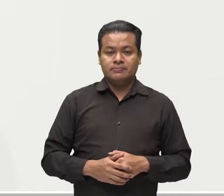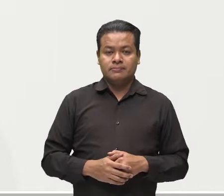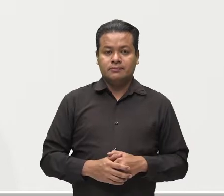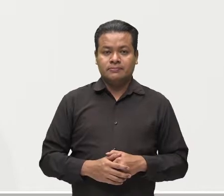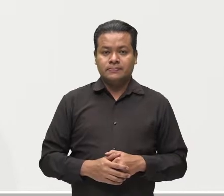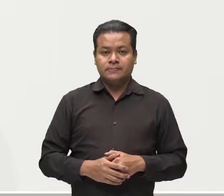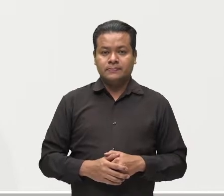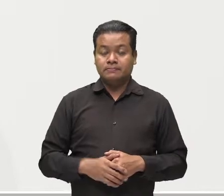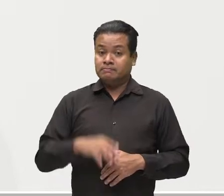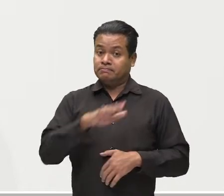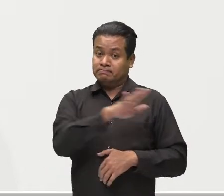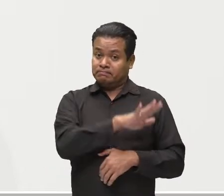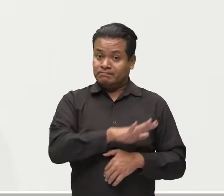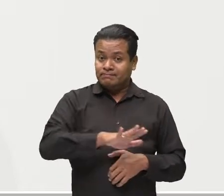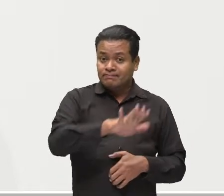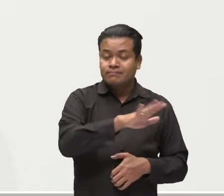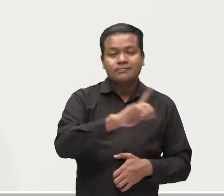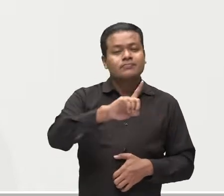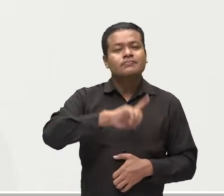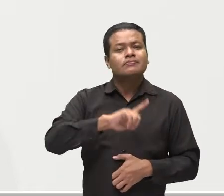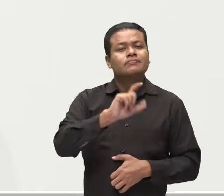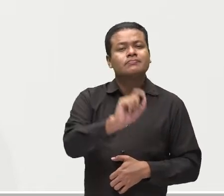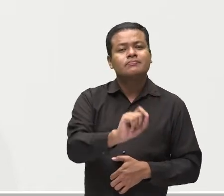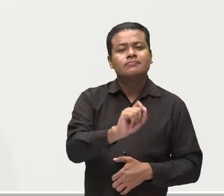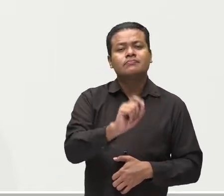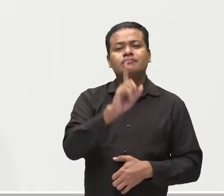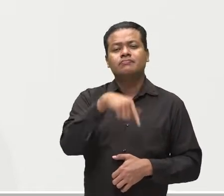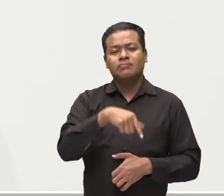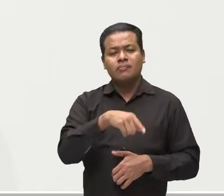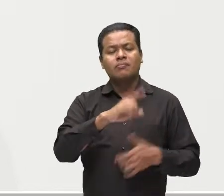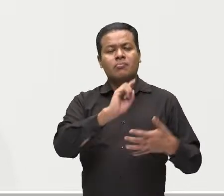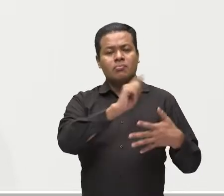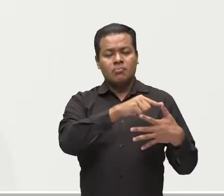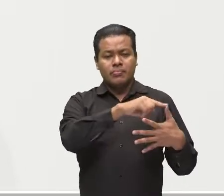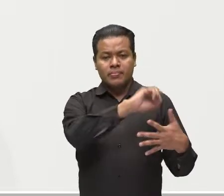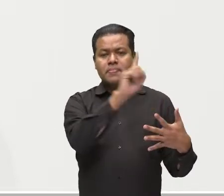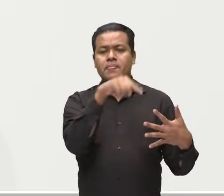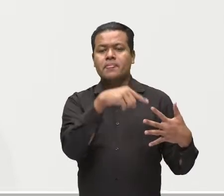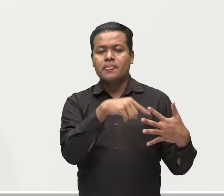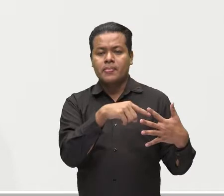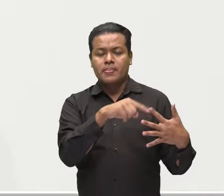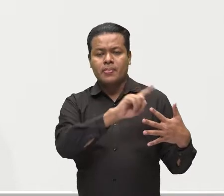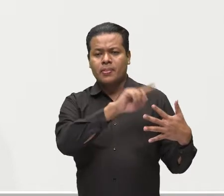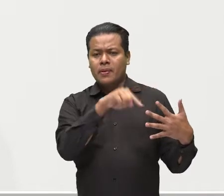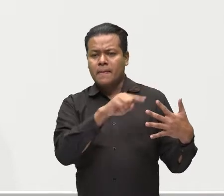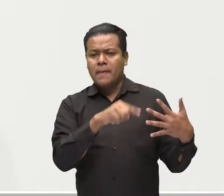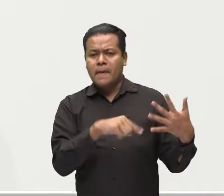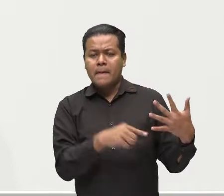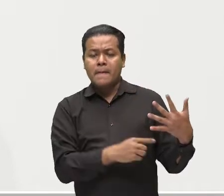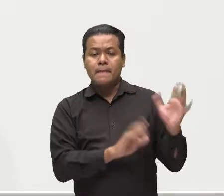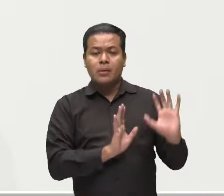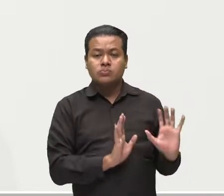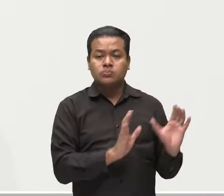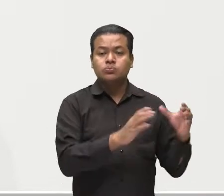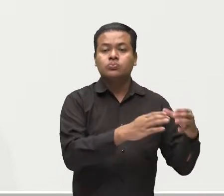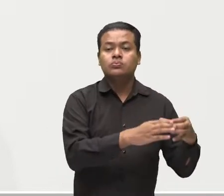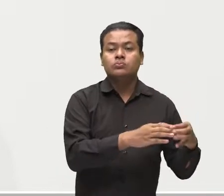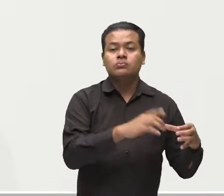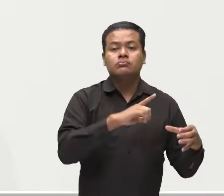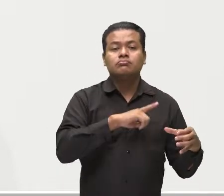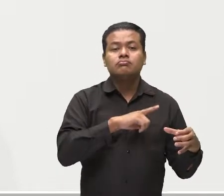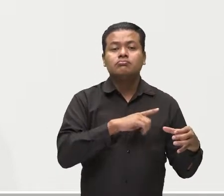do território ali, dos territórios, né, o estado da Califórnia, no Arizona, tem diversas comunidades onde